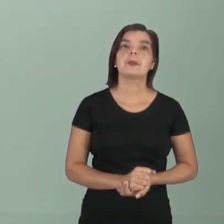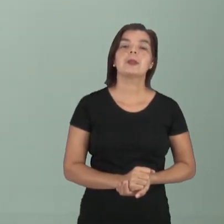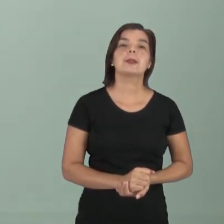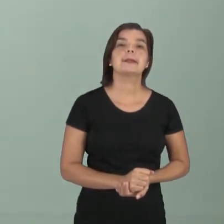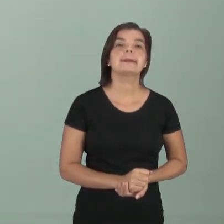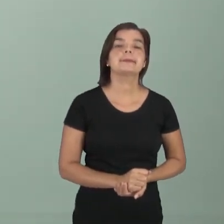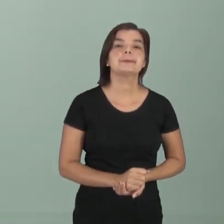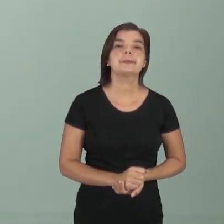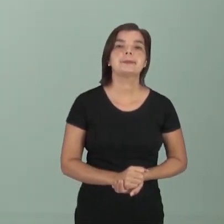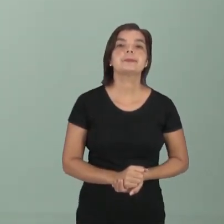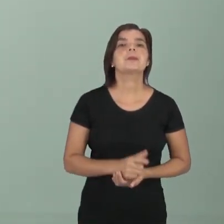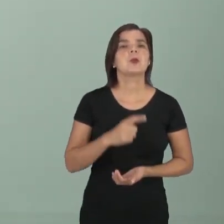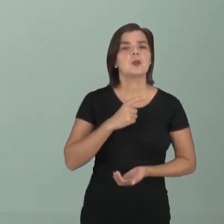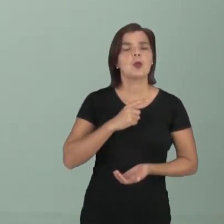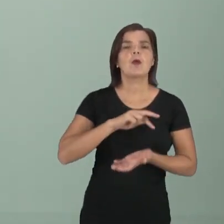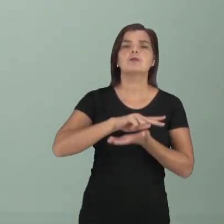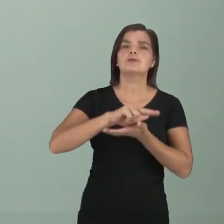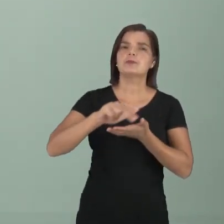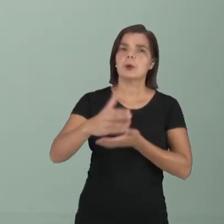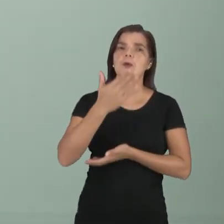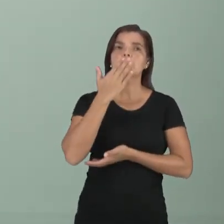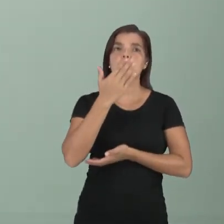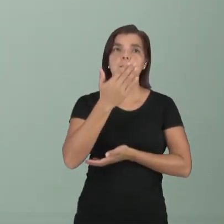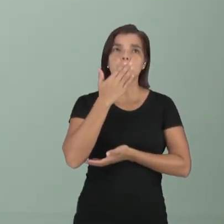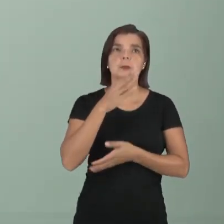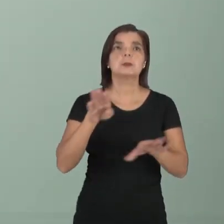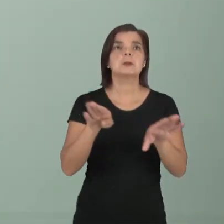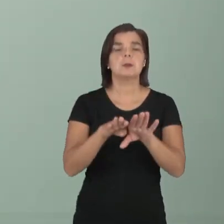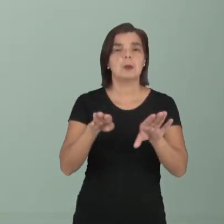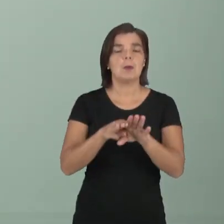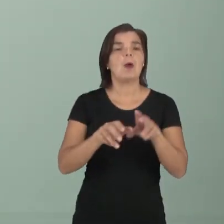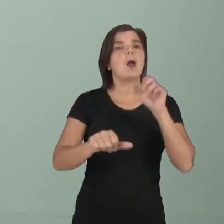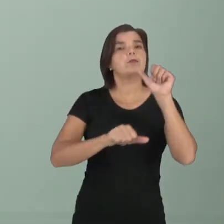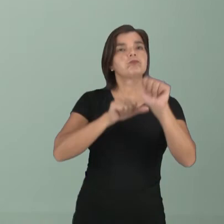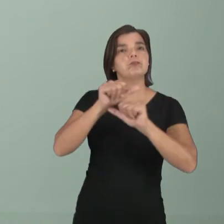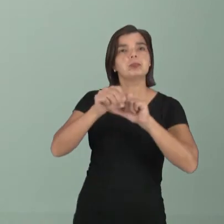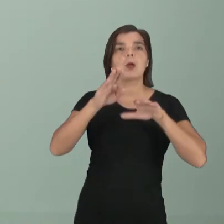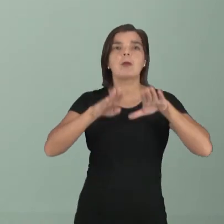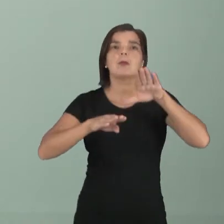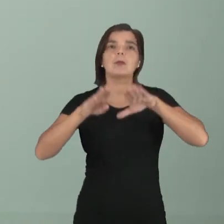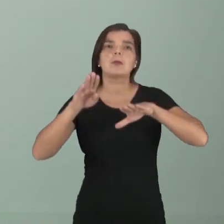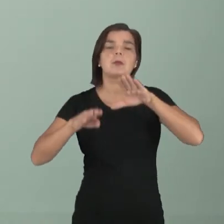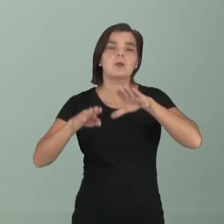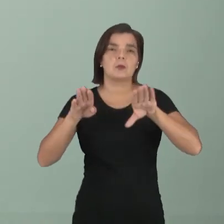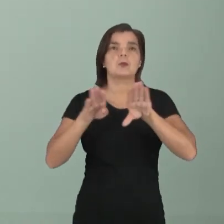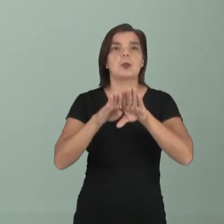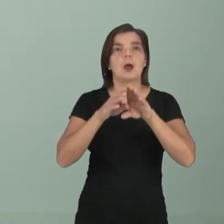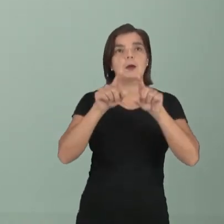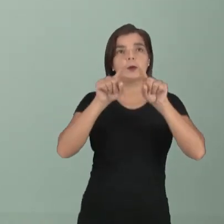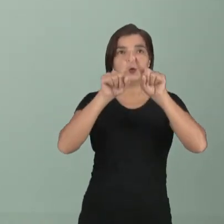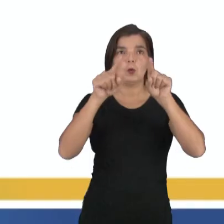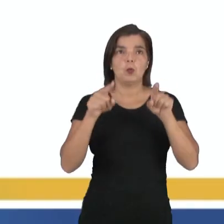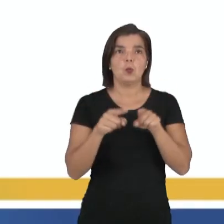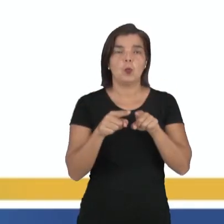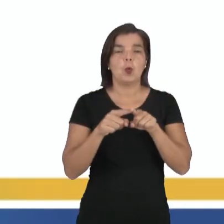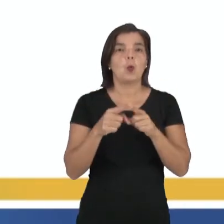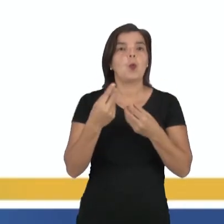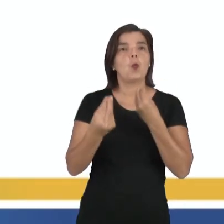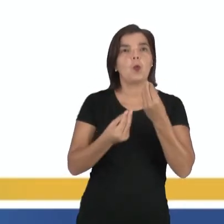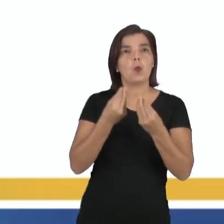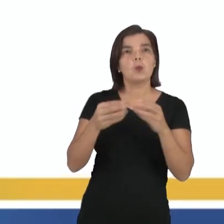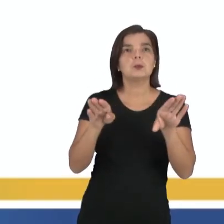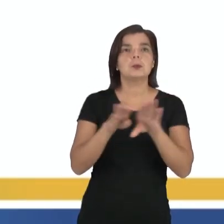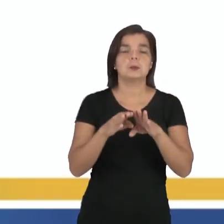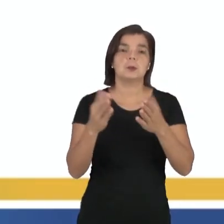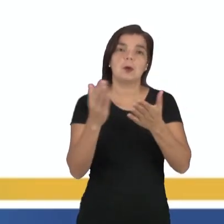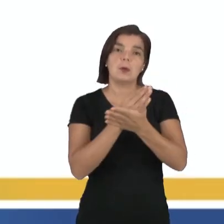Então, tem vários tipos de lentes e os nomes delas também vai mudar de acordo com essa curvatura aí. Então, primeiro, como lente